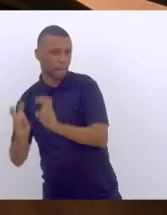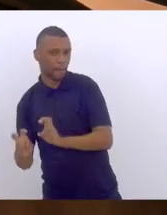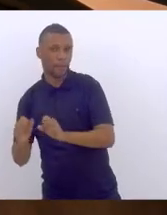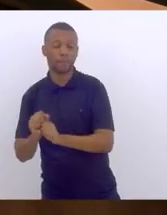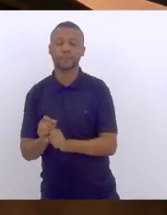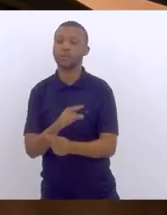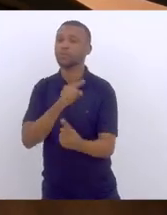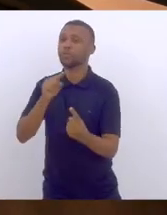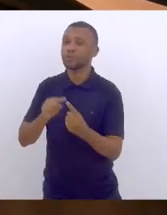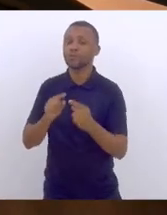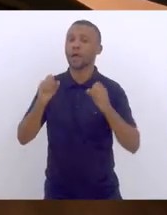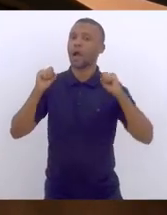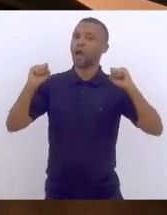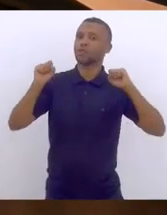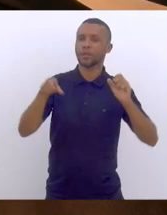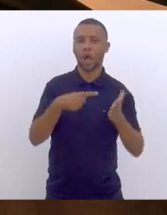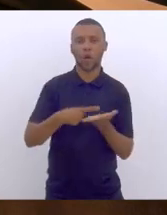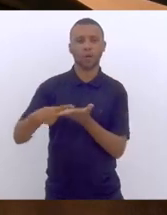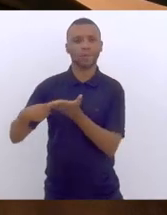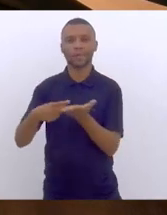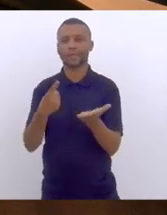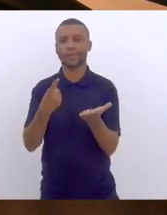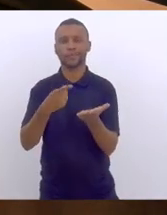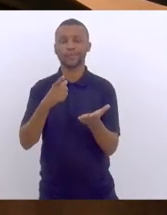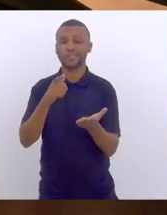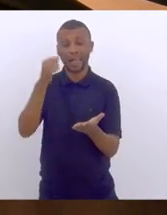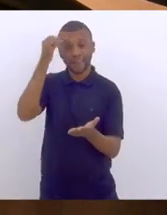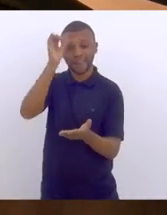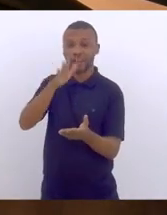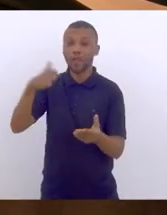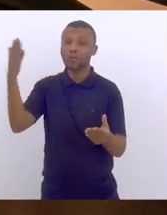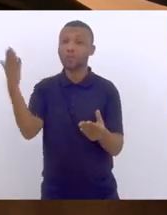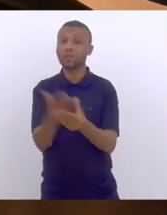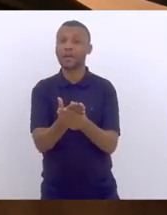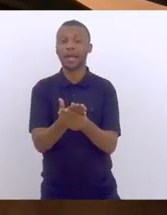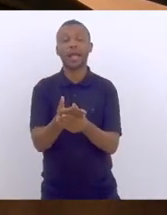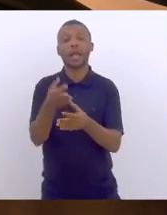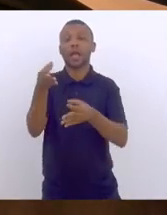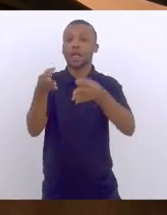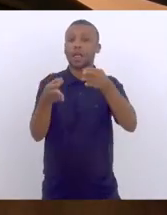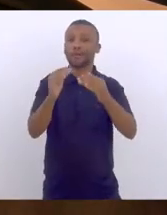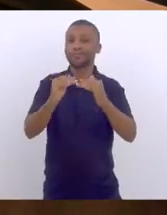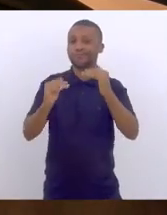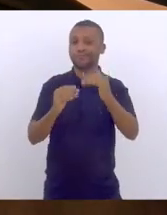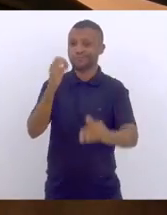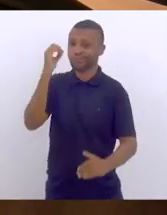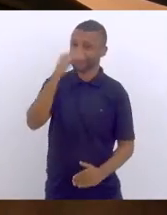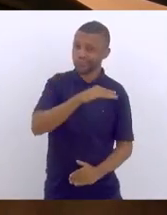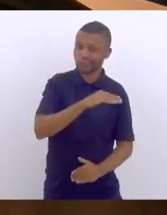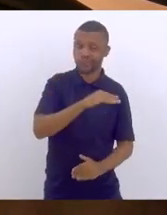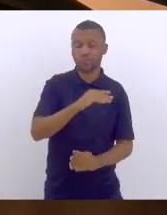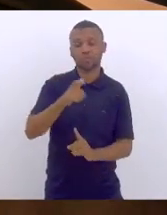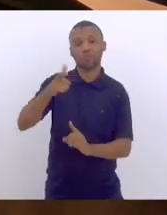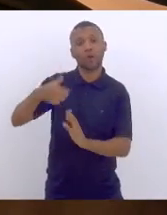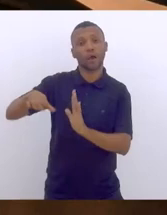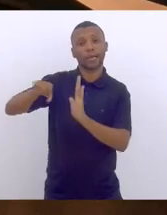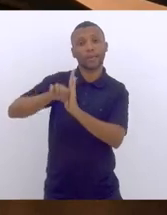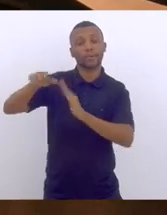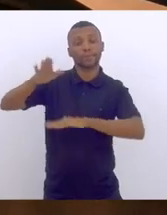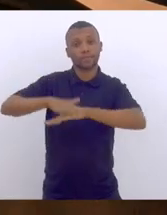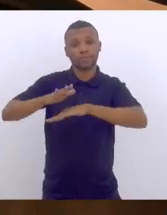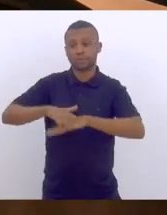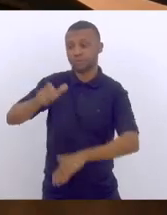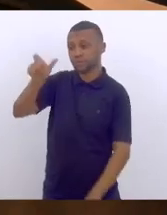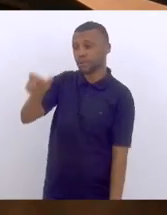respondam injustamente e inconstitucionalmente por crimes cometidos por pessoas físicas e individualmente. Portanto,